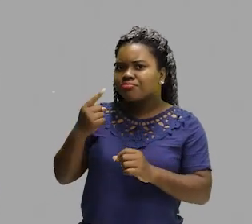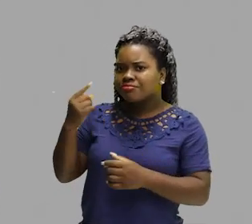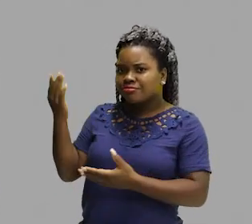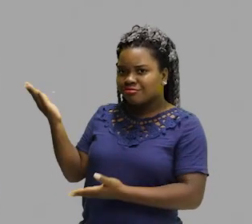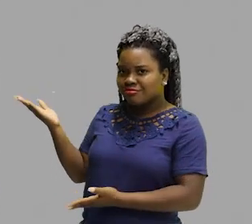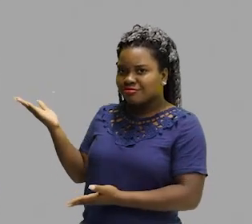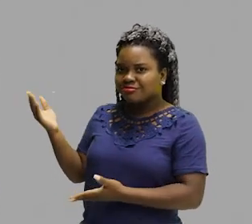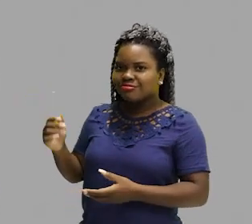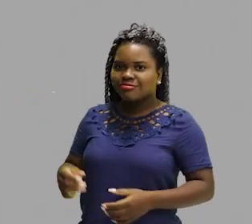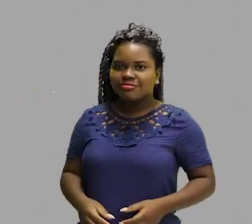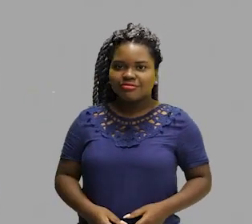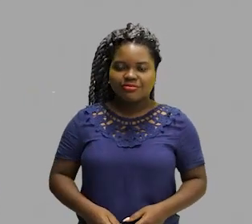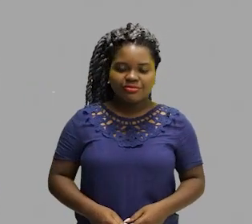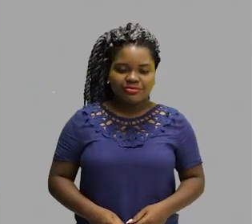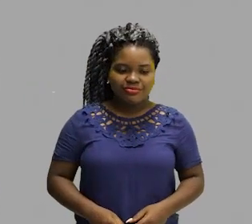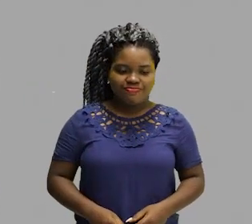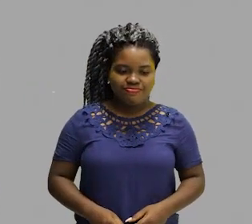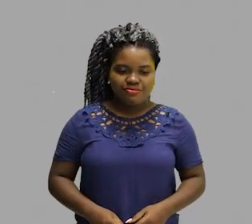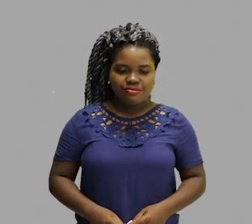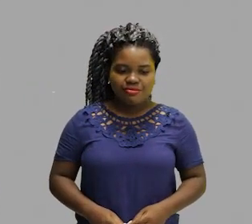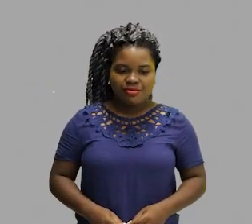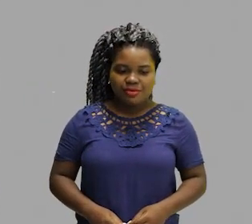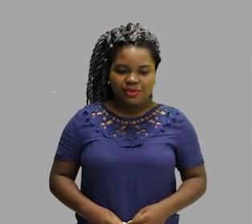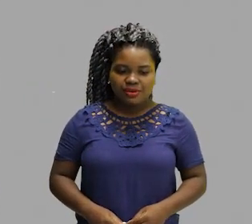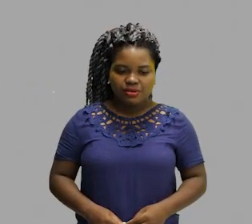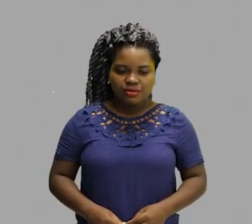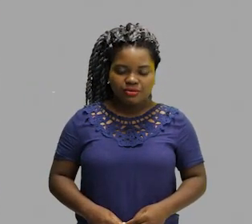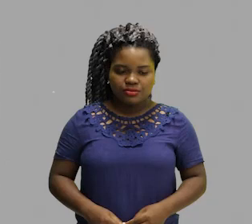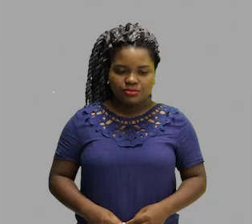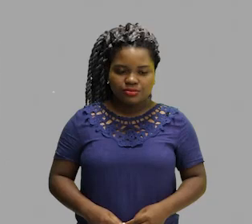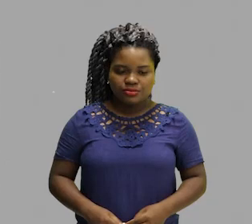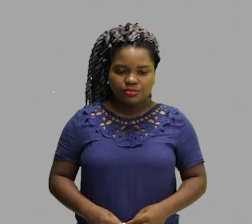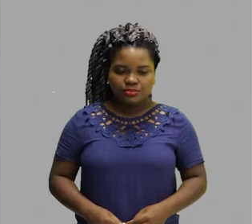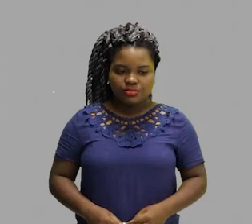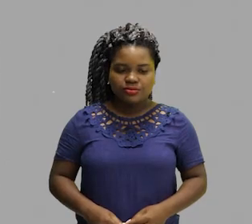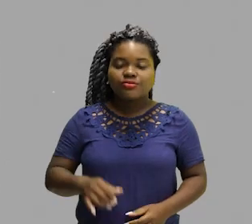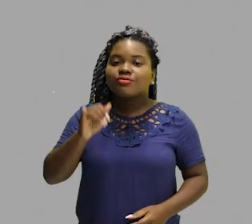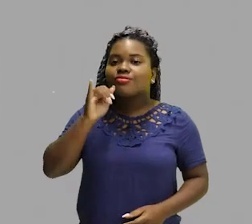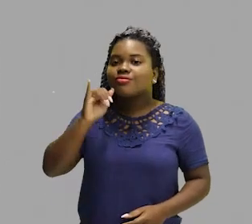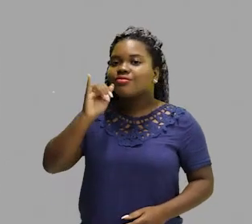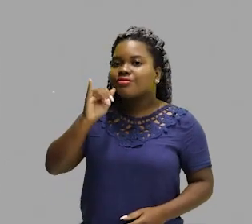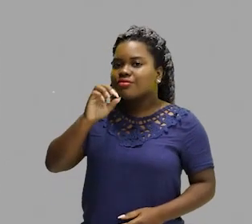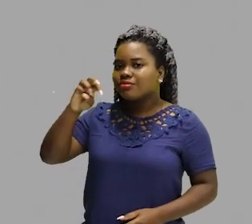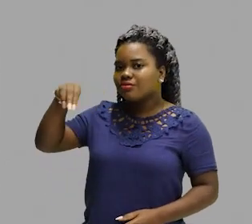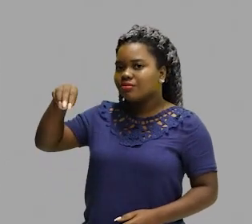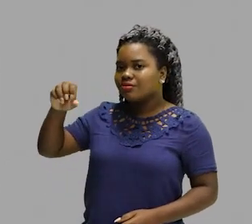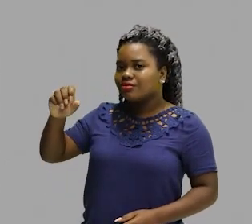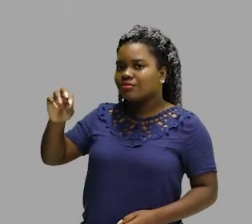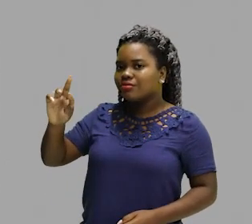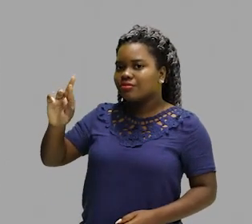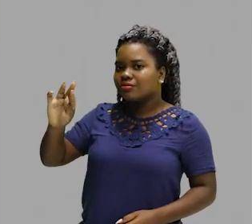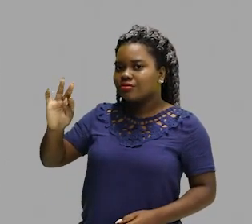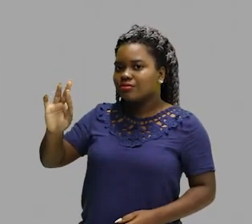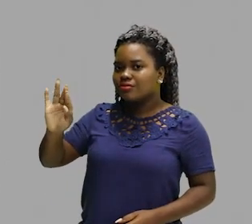modo de versejar próprio de um poeta. Olha o exemplo aqui, gente, de